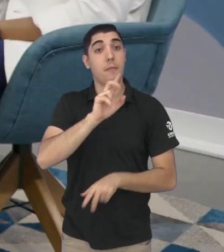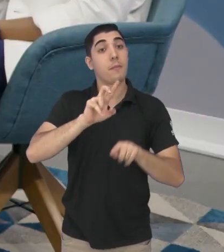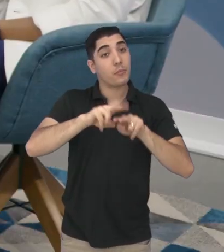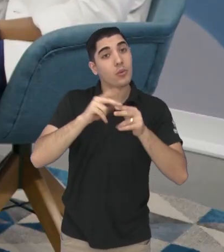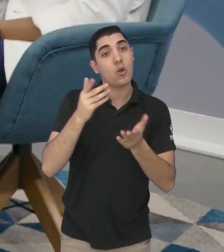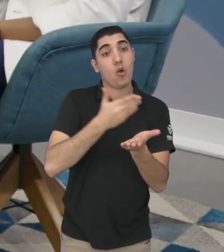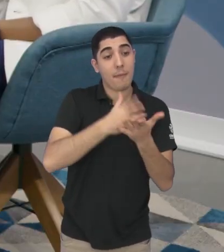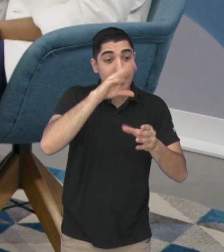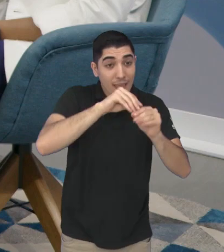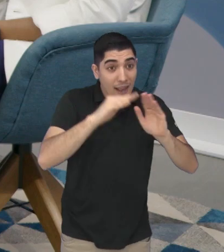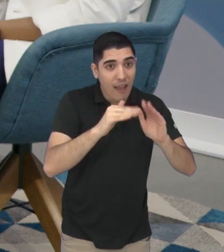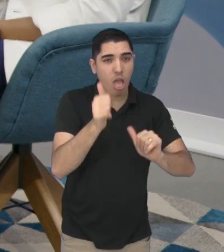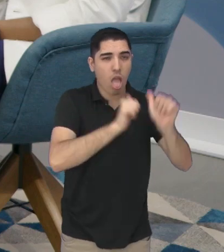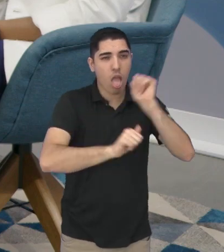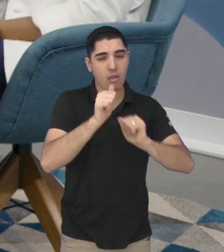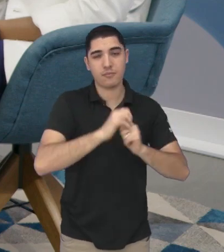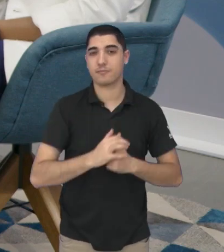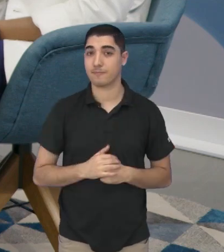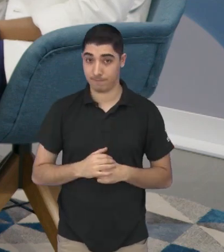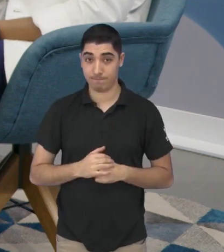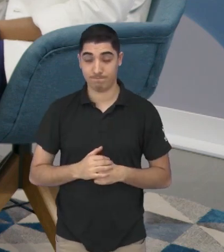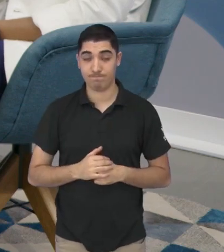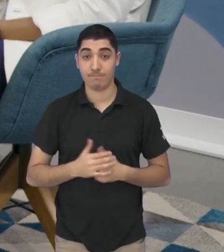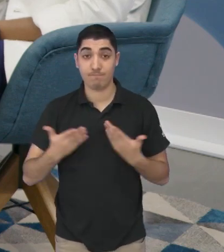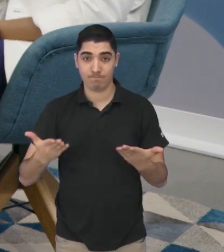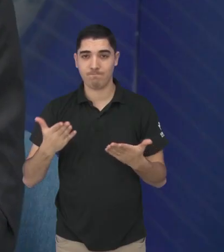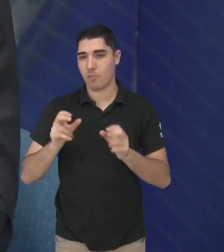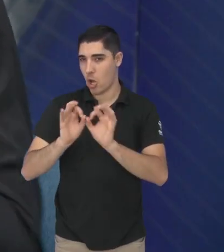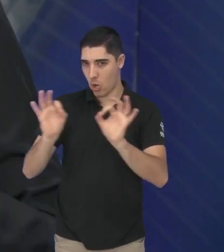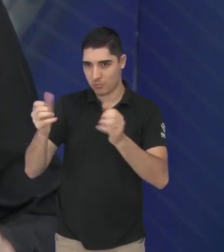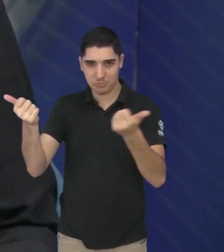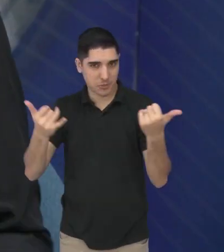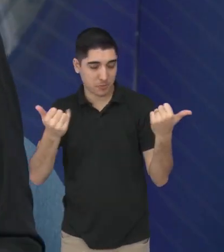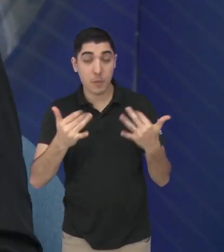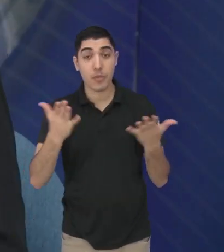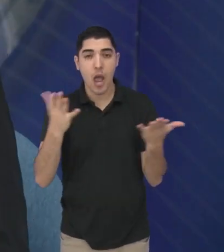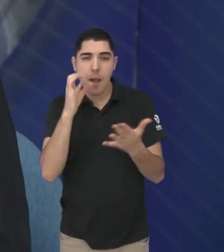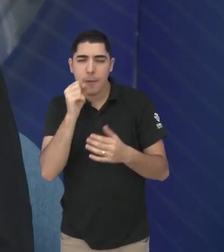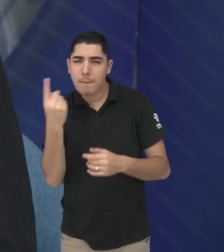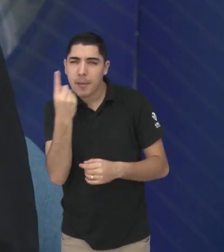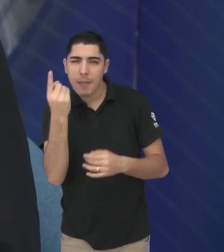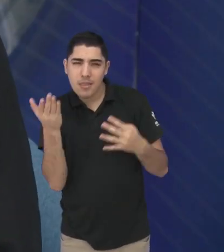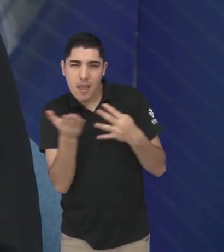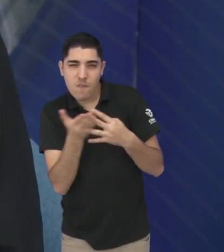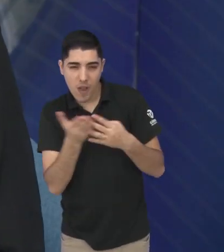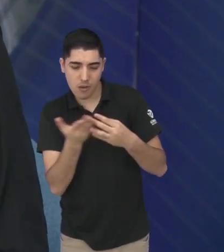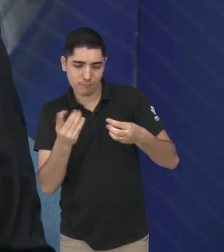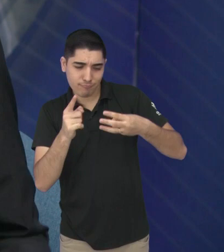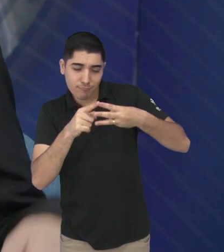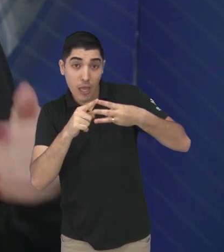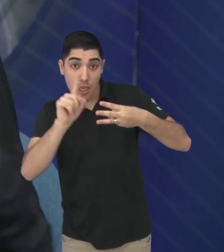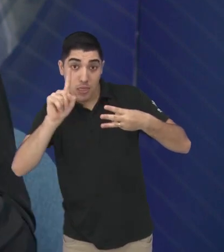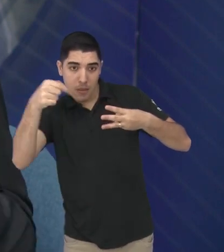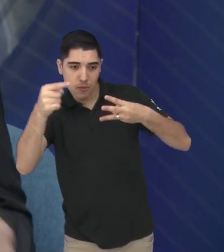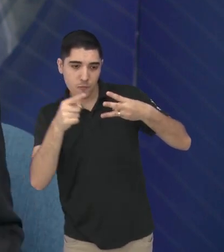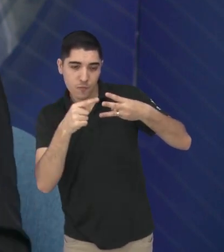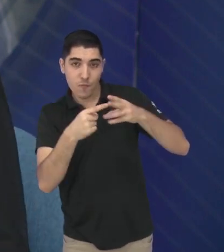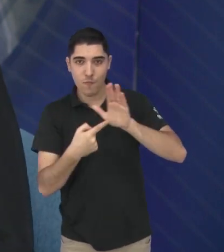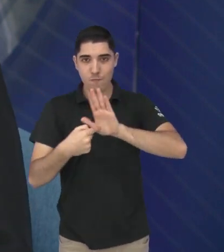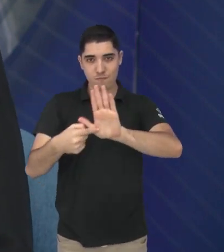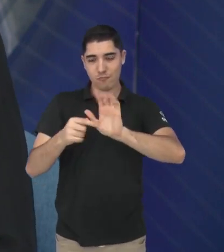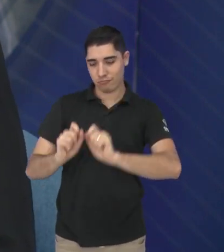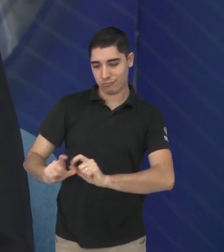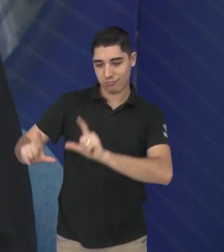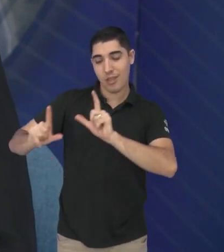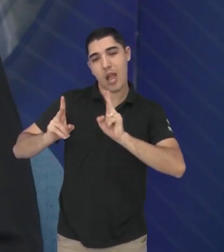o uso indevido do álcool. Tá joia, a gente vai fazer uma rápida pausa, a nossa primeira pausa de hoje, e daqui a pouco nós voltamos com o Diálogos da